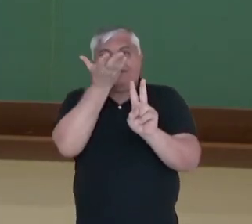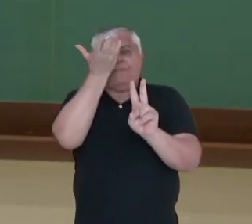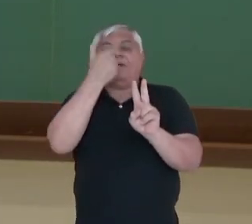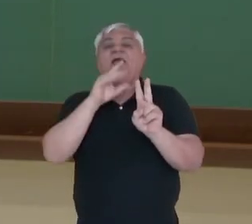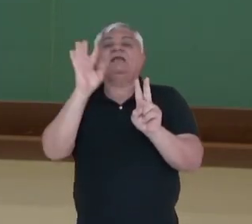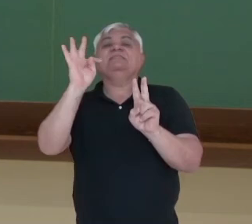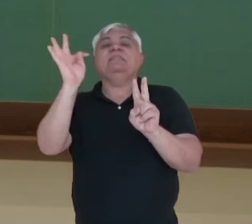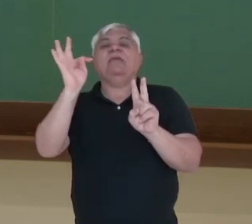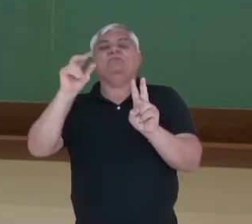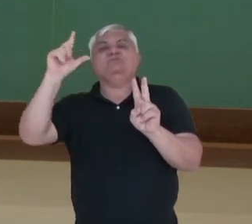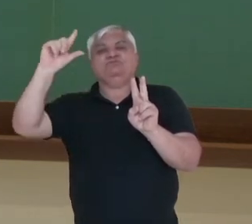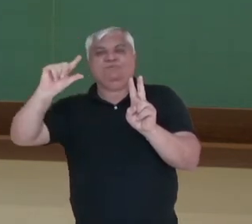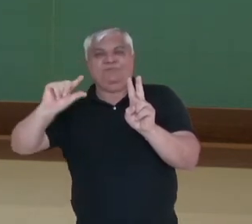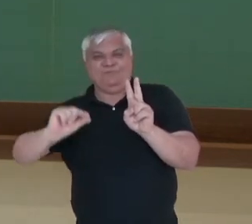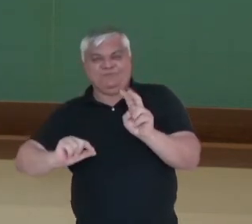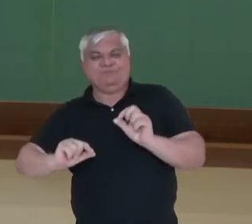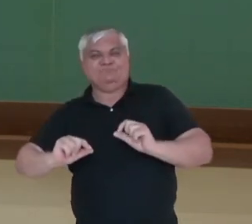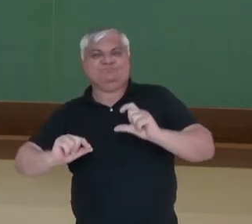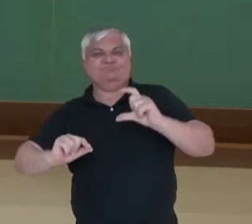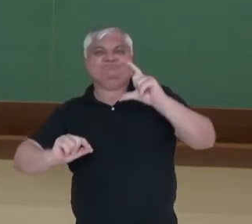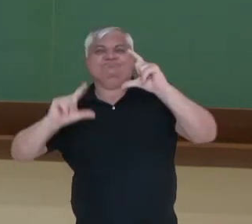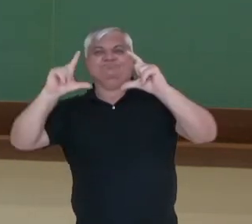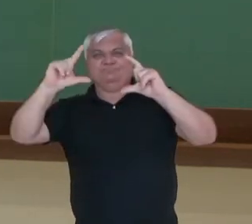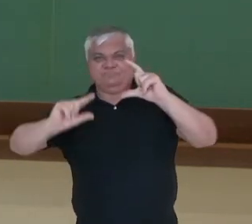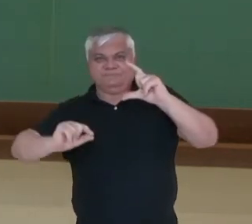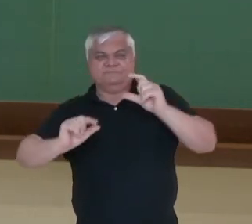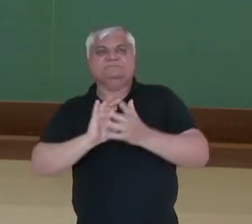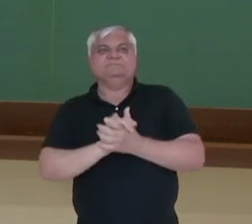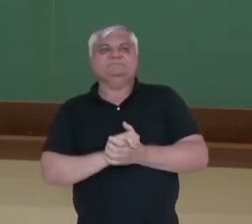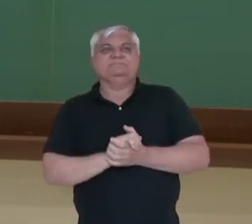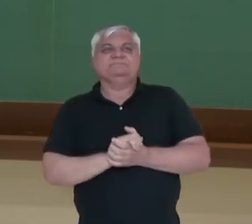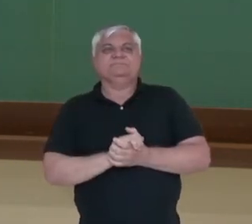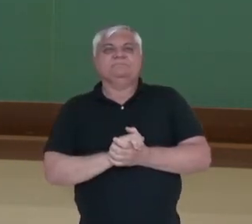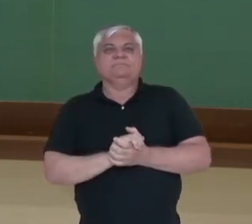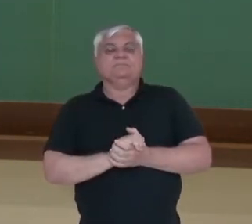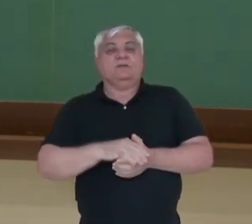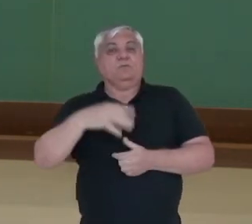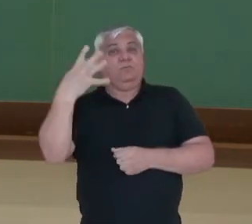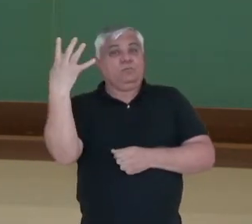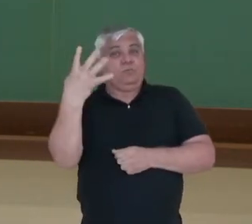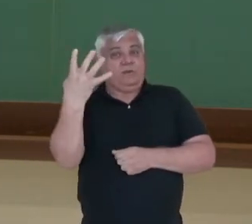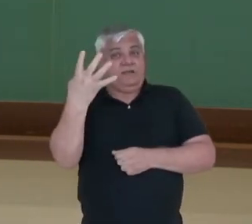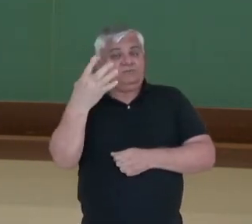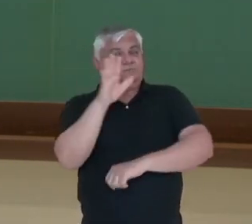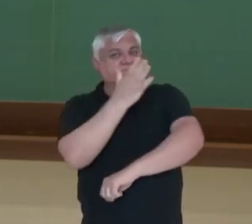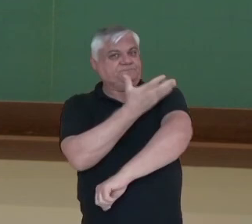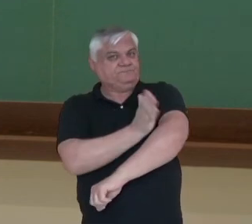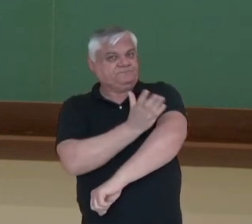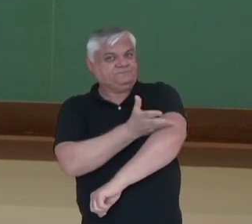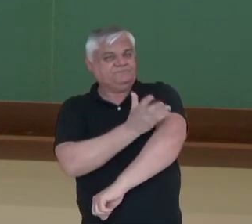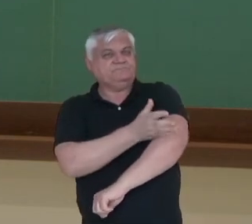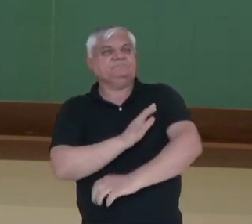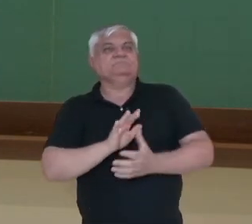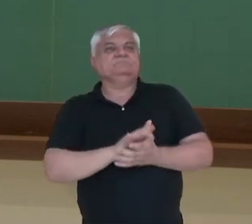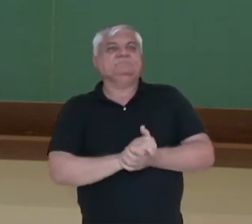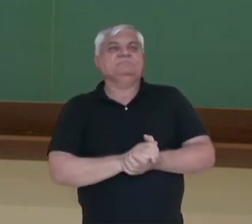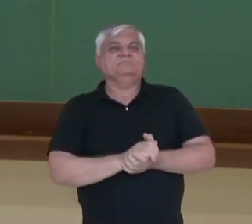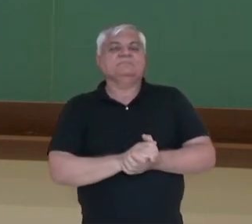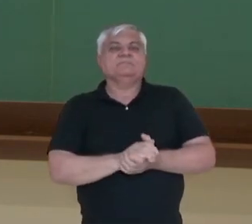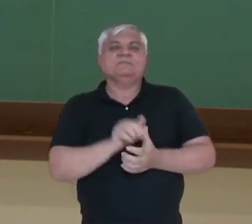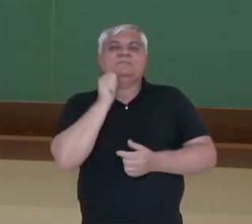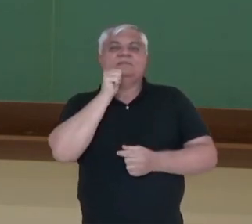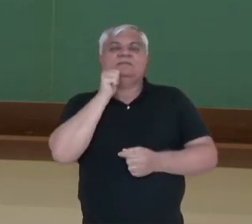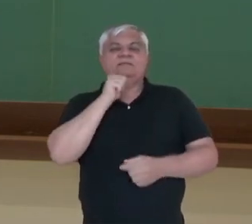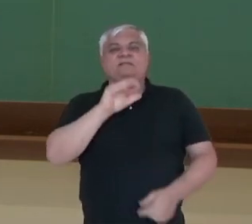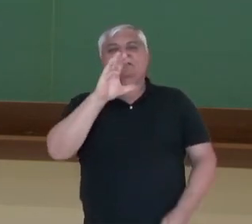tempo diminui proporcionalmente, ok? Vamos então agora para o praticando 4. Cecília